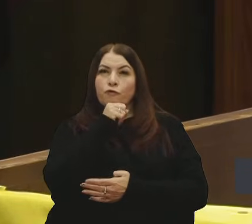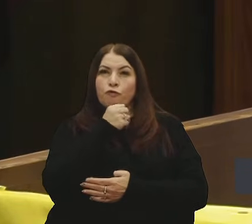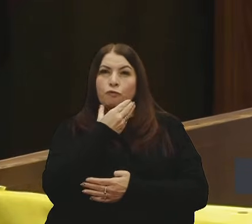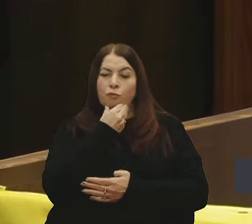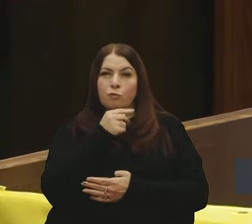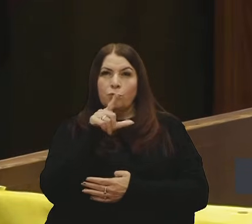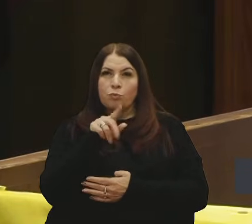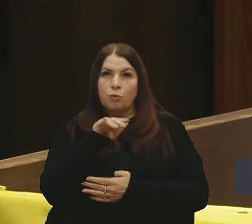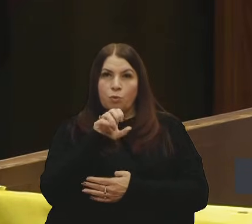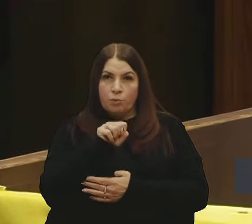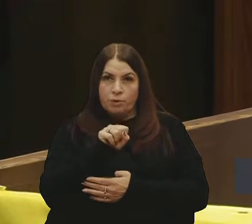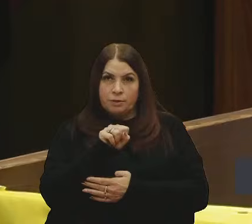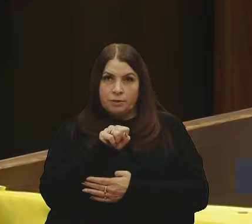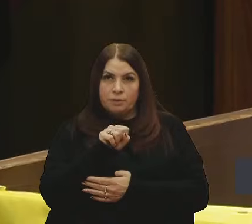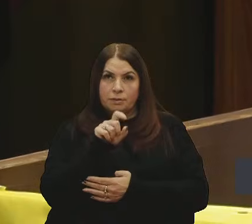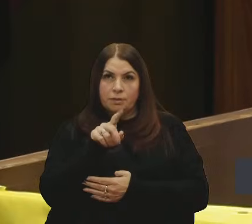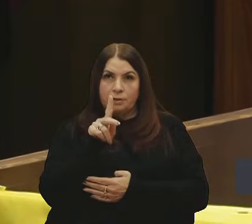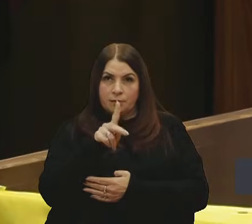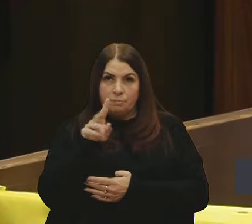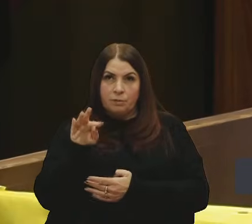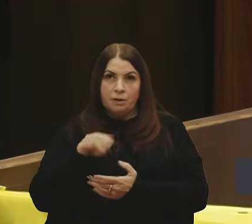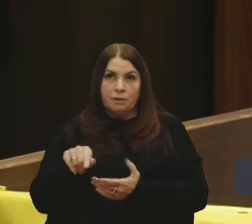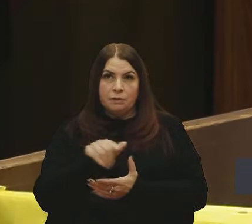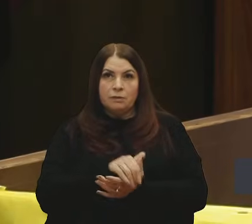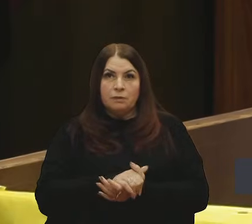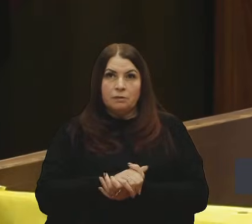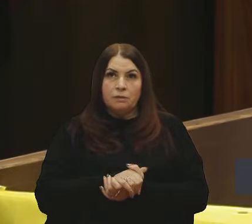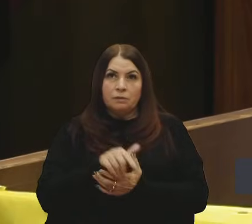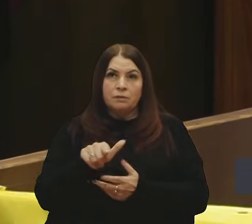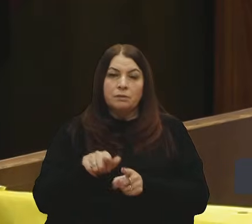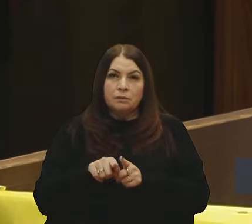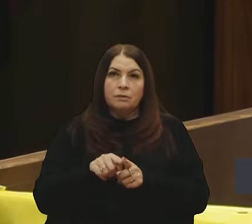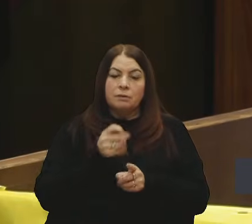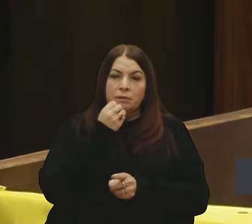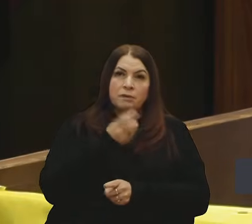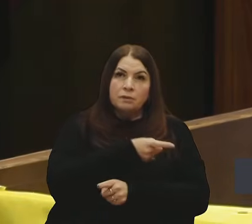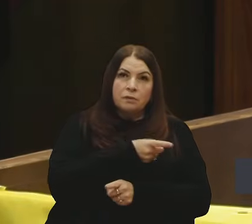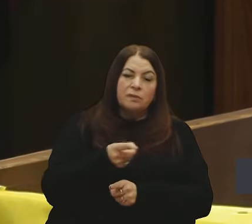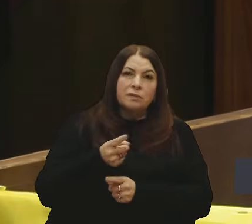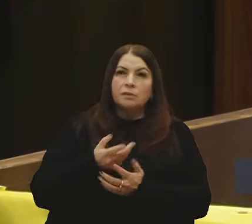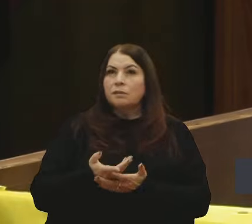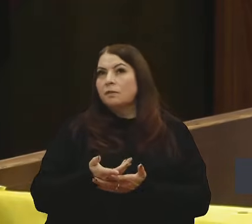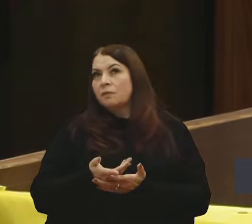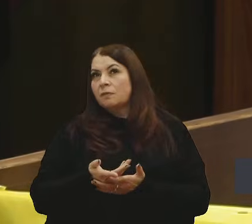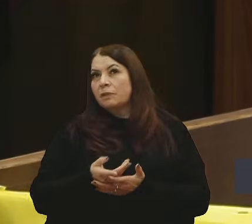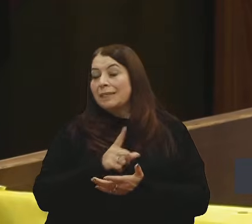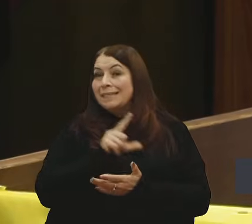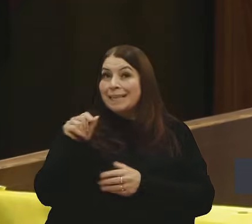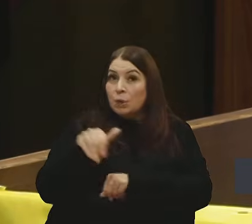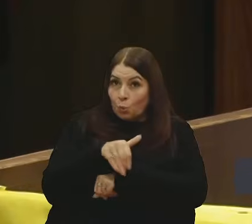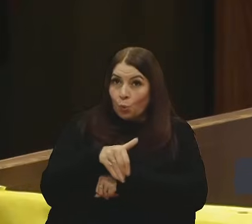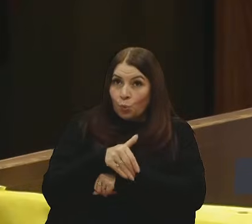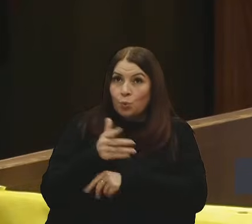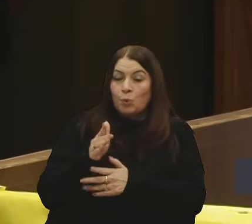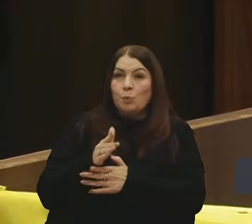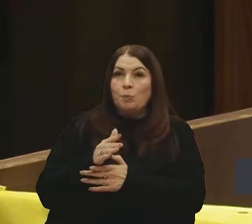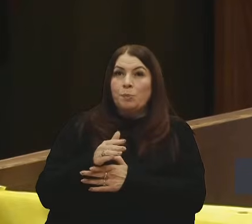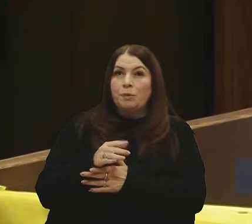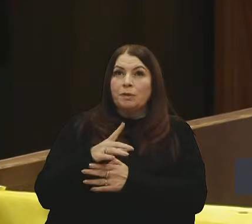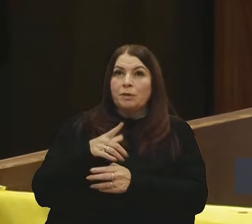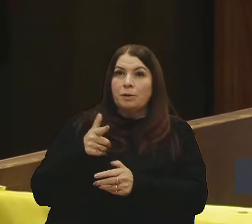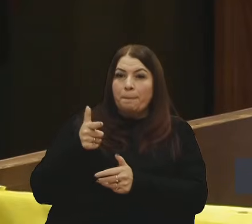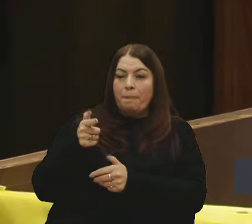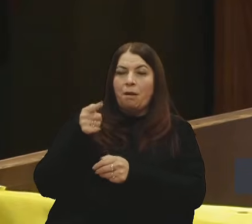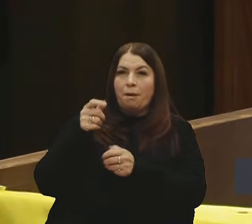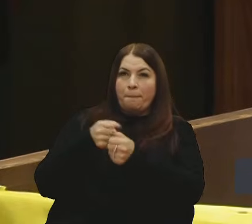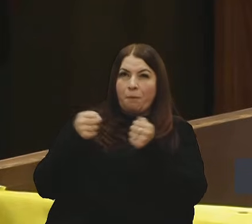Luiz Carlos de Albuquerque, ele era do PT, ele fazia relatos que basicamente saíam na rua, recebiam bala de